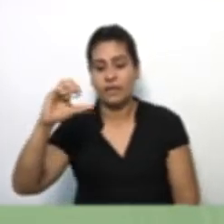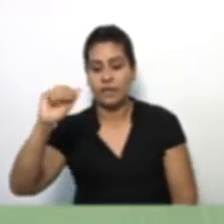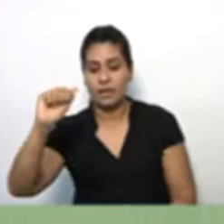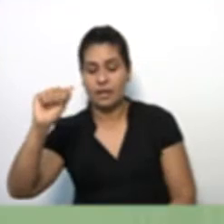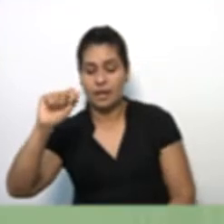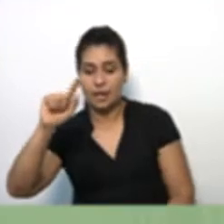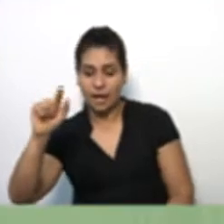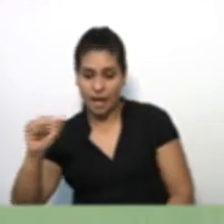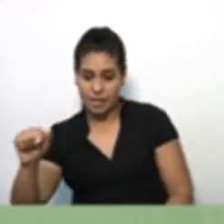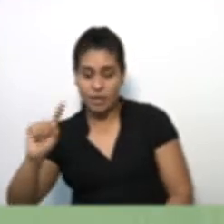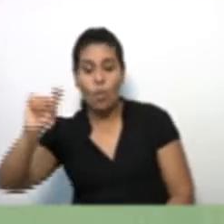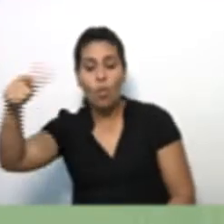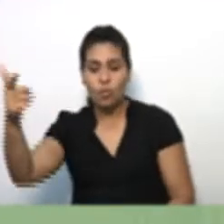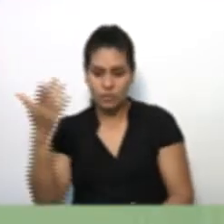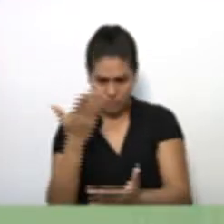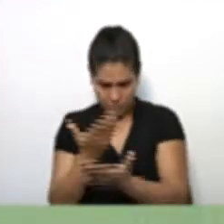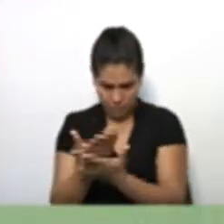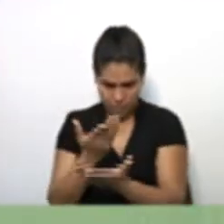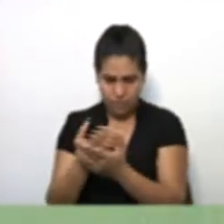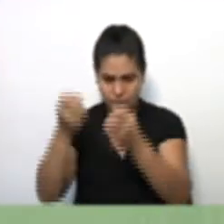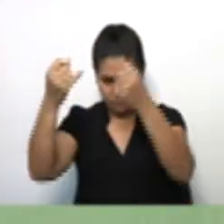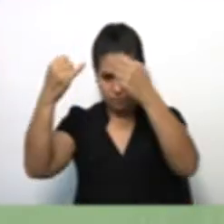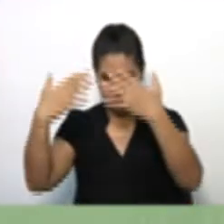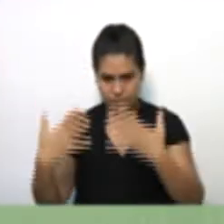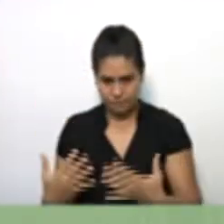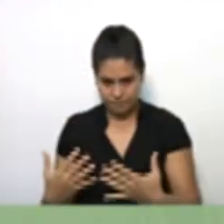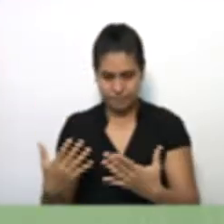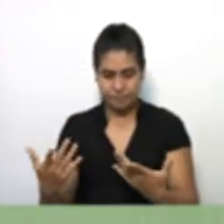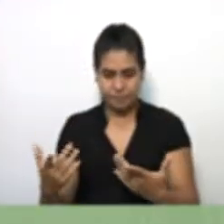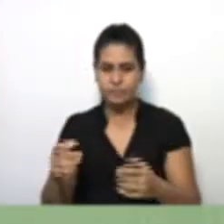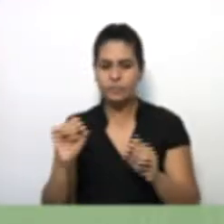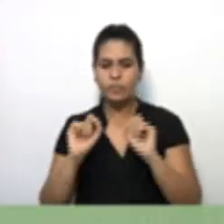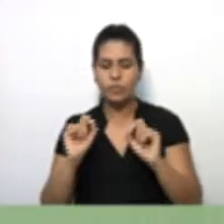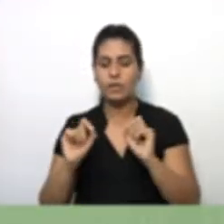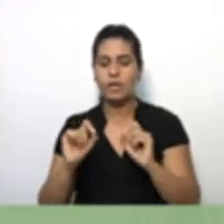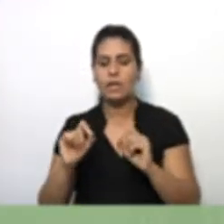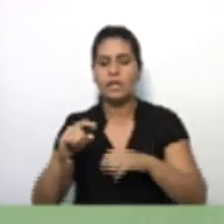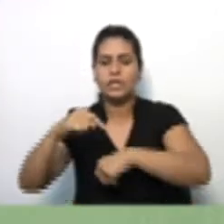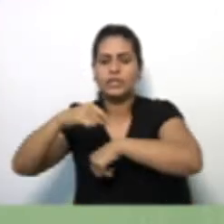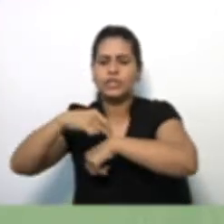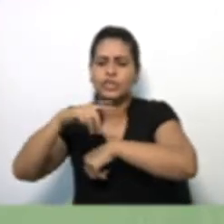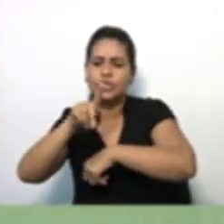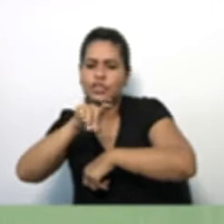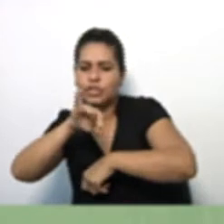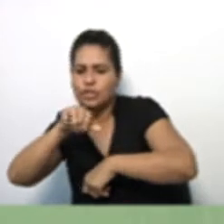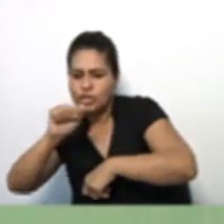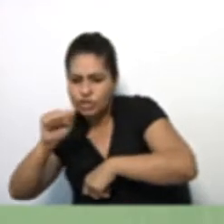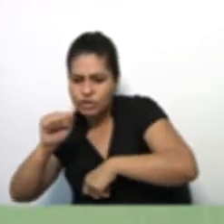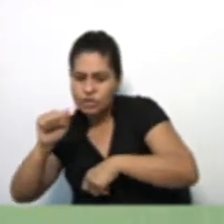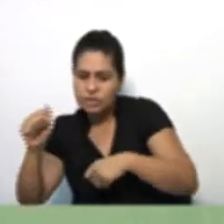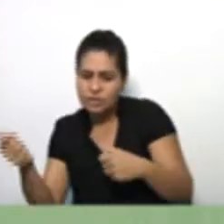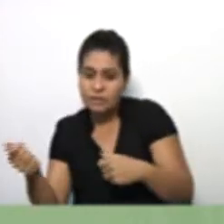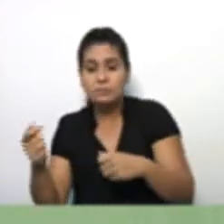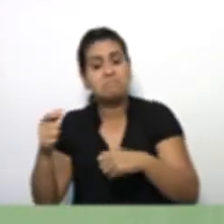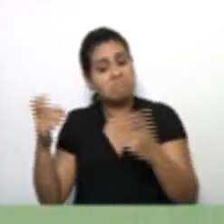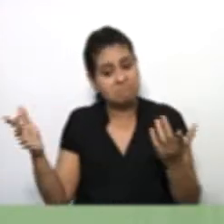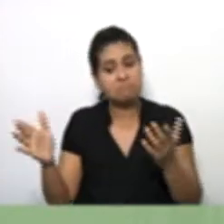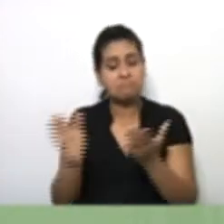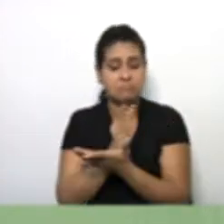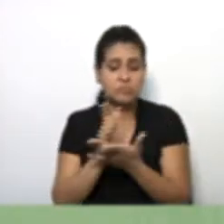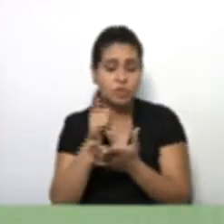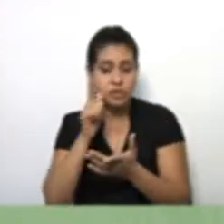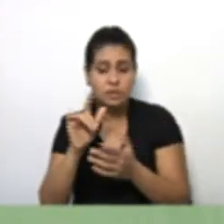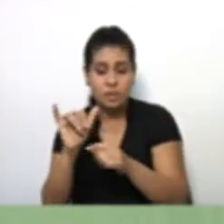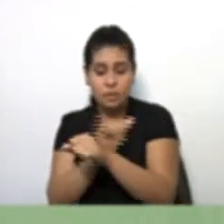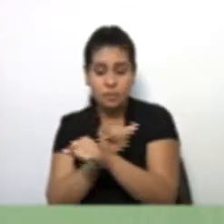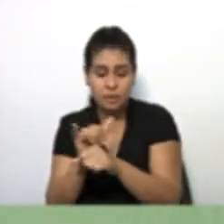até um pouco mais na outra aula da empresa, né? E estabelece o quê? Estabelecer datas, claro, você tem que estabelecer data para o teu planejamento,